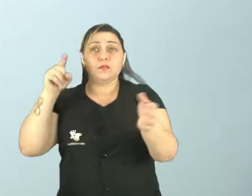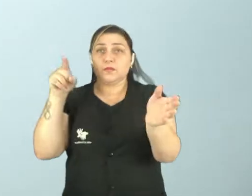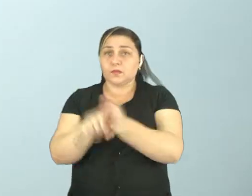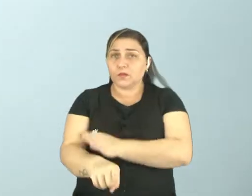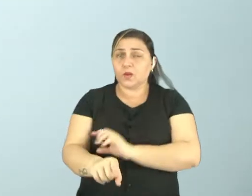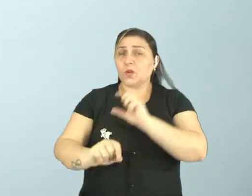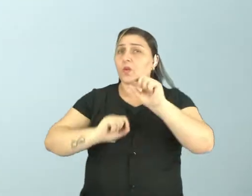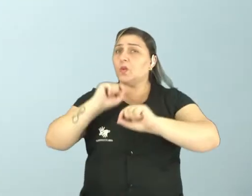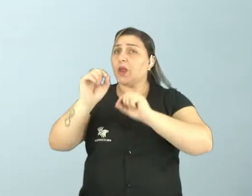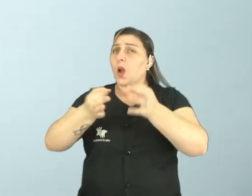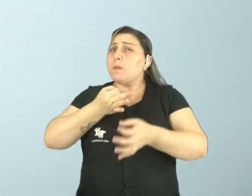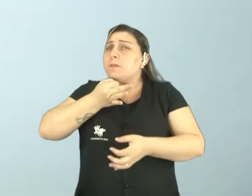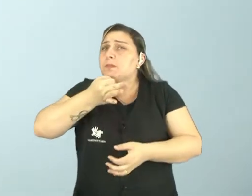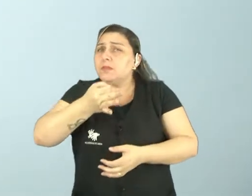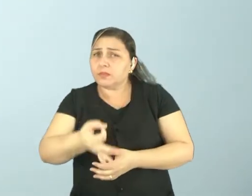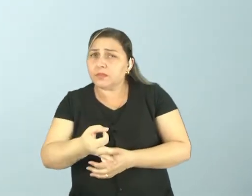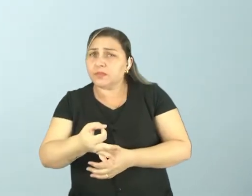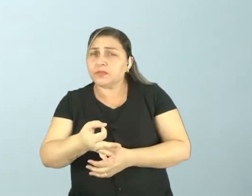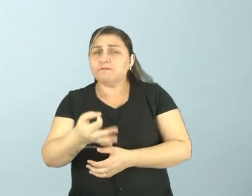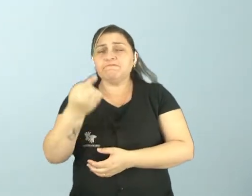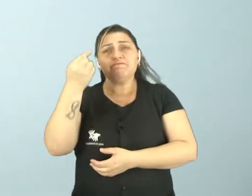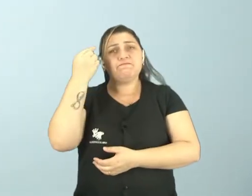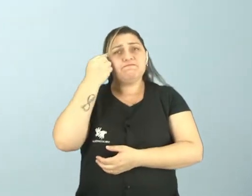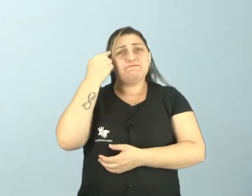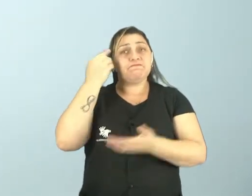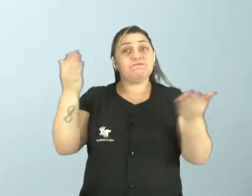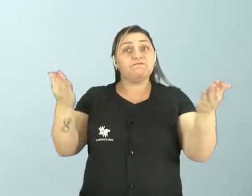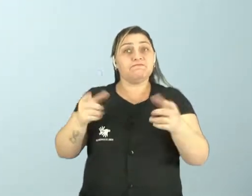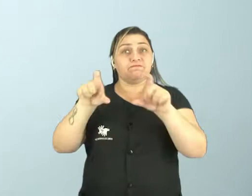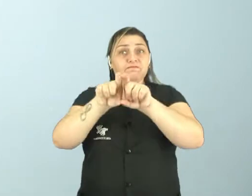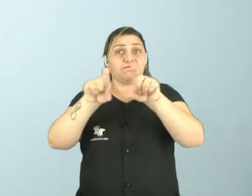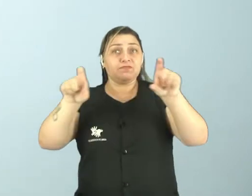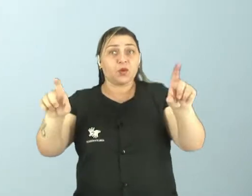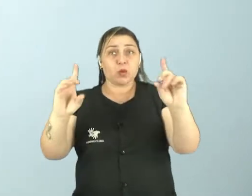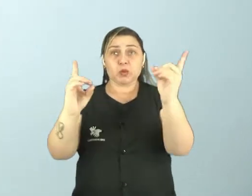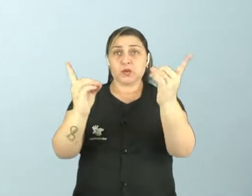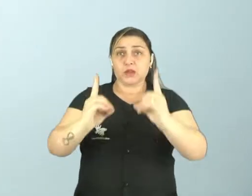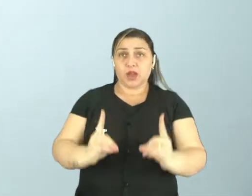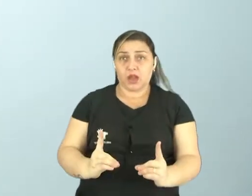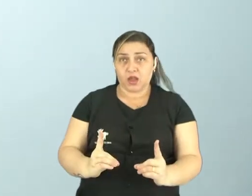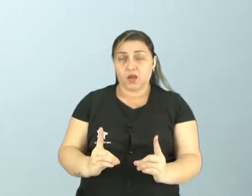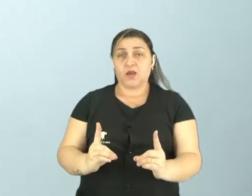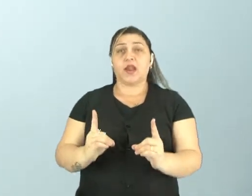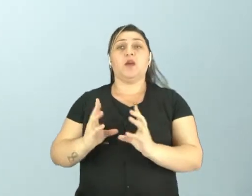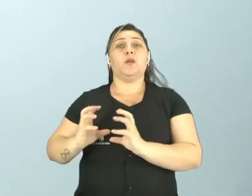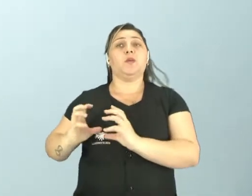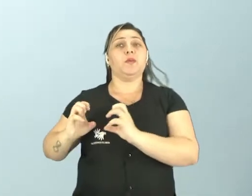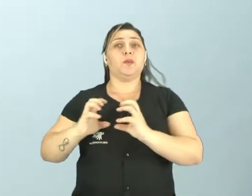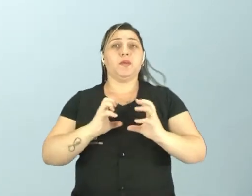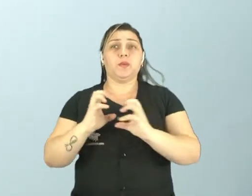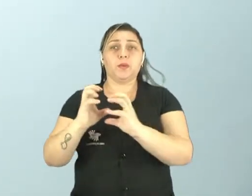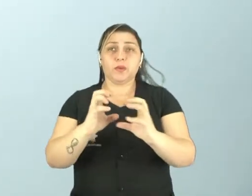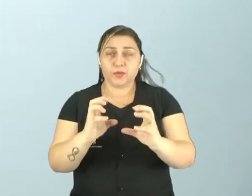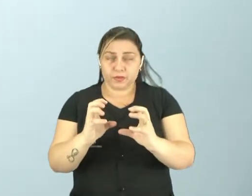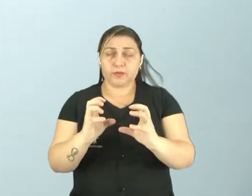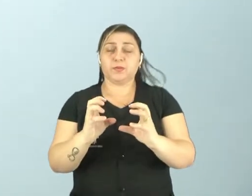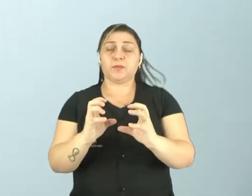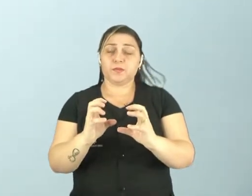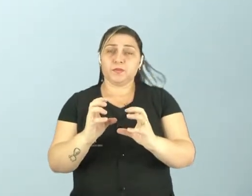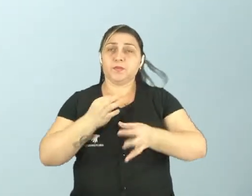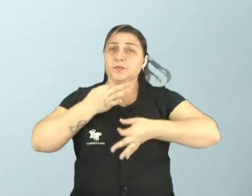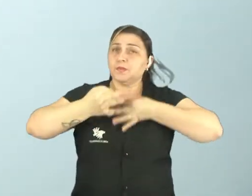O que é opinar? Pensando agora na tira, onde os deuses estavam discutindo ali